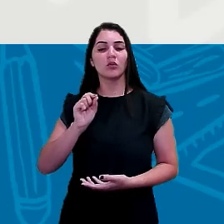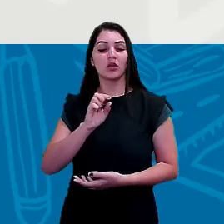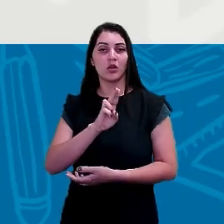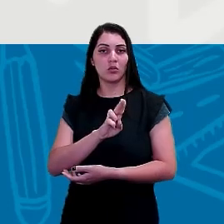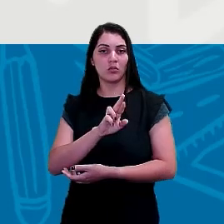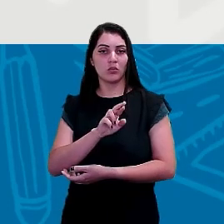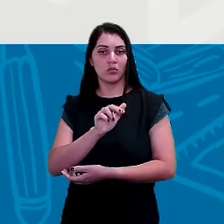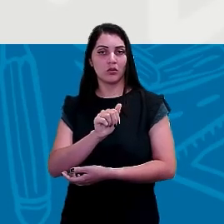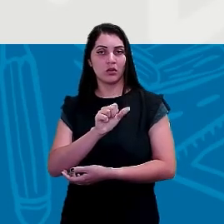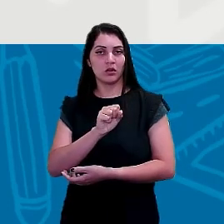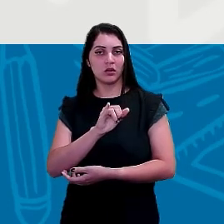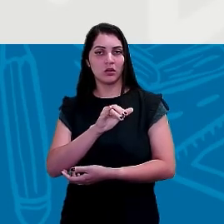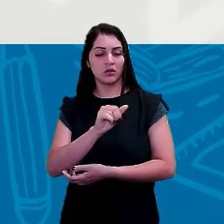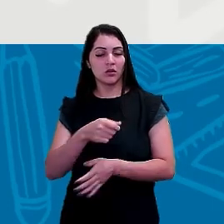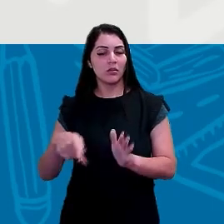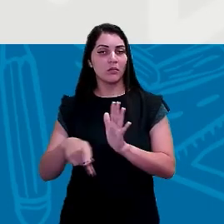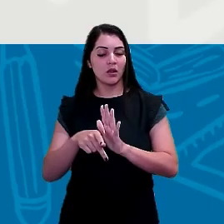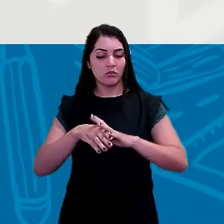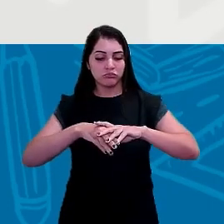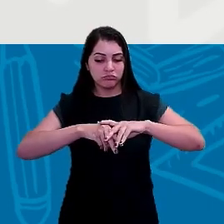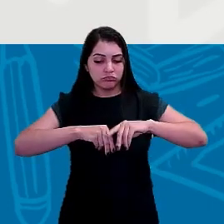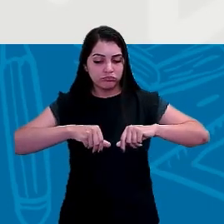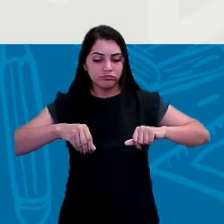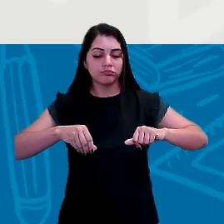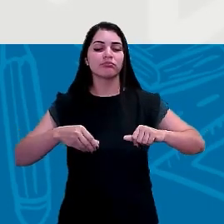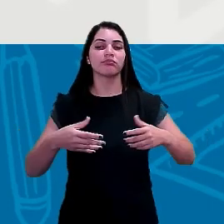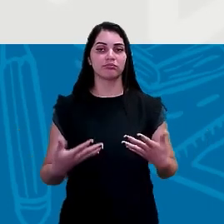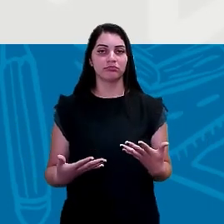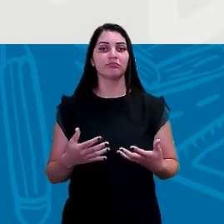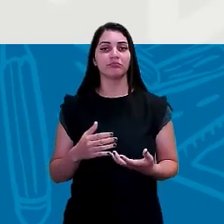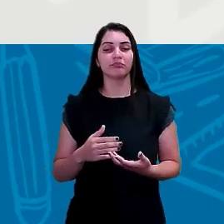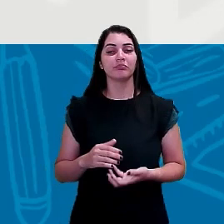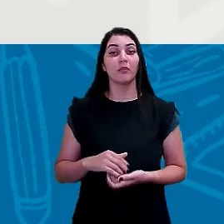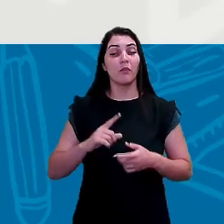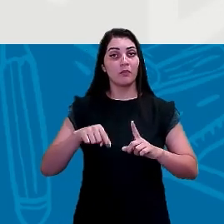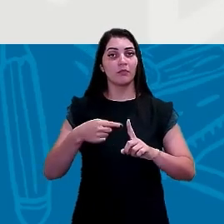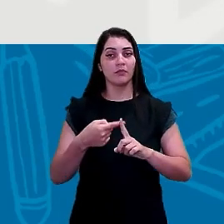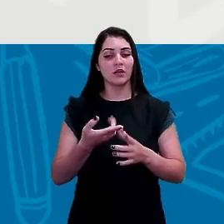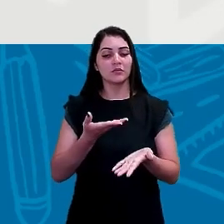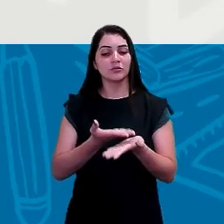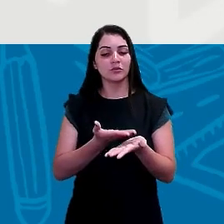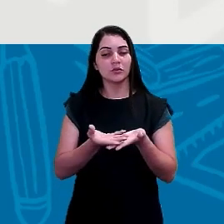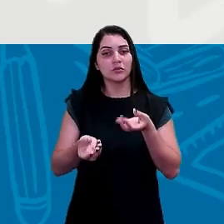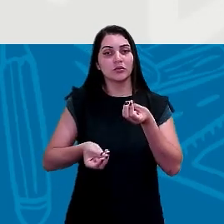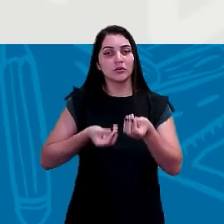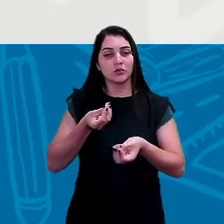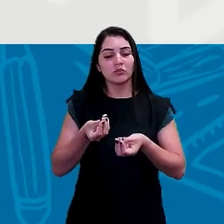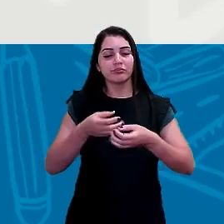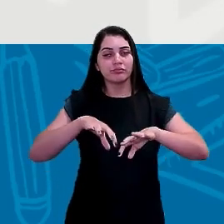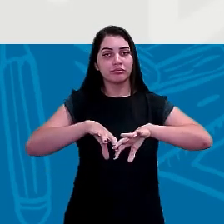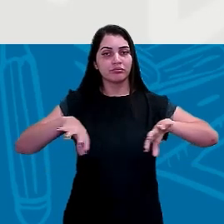Eurásia, pela própria extensão de terra, ele formou uma grande massa de terra, uma grande extensão de terra, mas estudamos como dois continentes